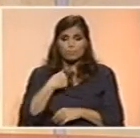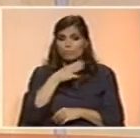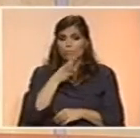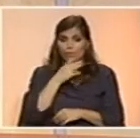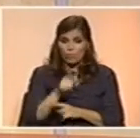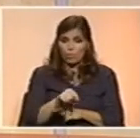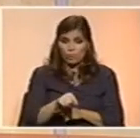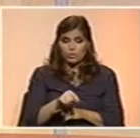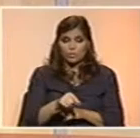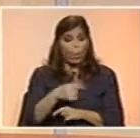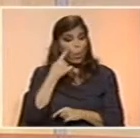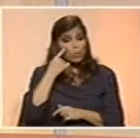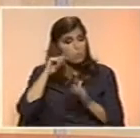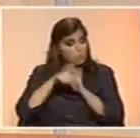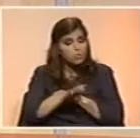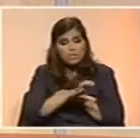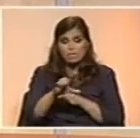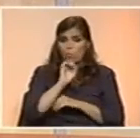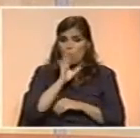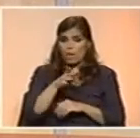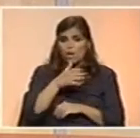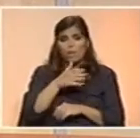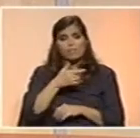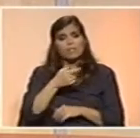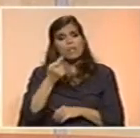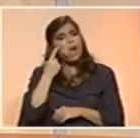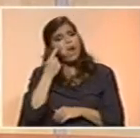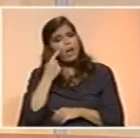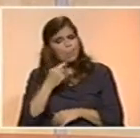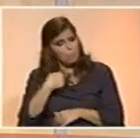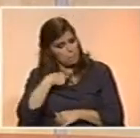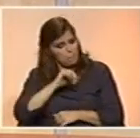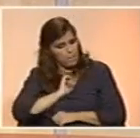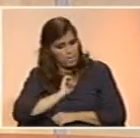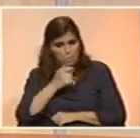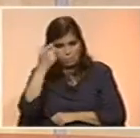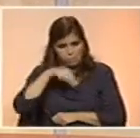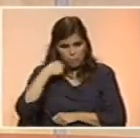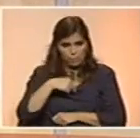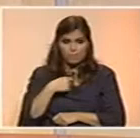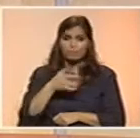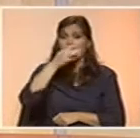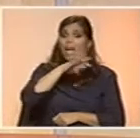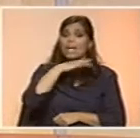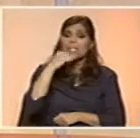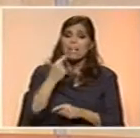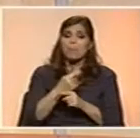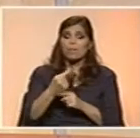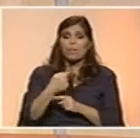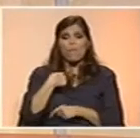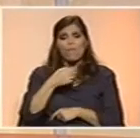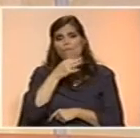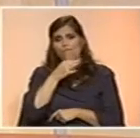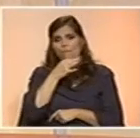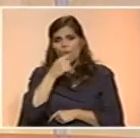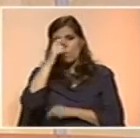conhecimentos científicos sobre o assunto, mas da experiência prática. E o que é engraçado de falar com pessoas que não estão